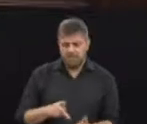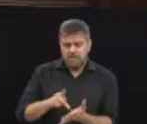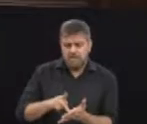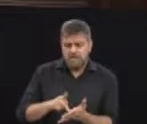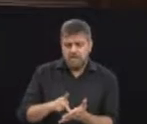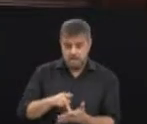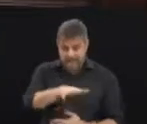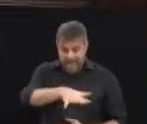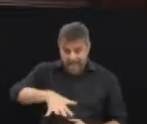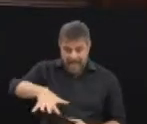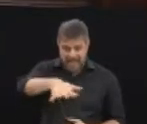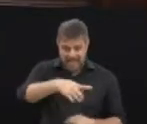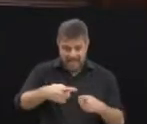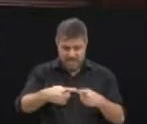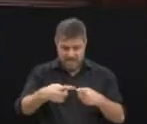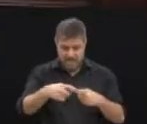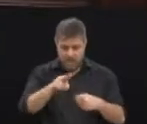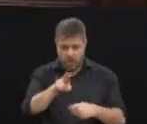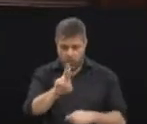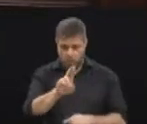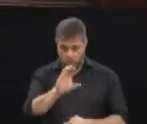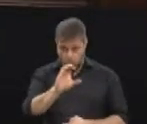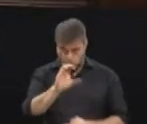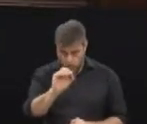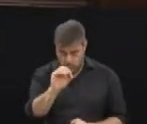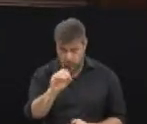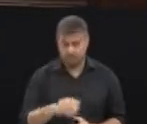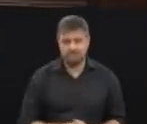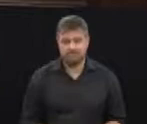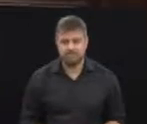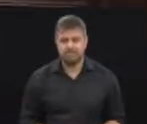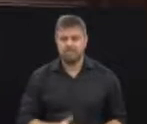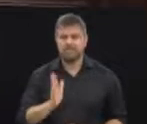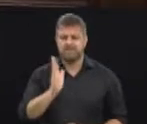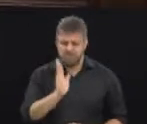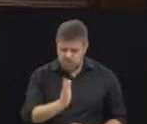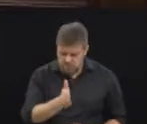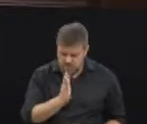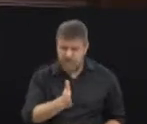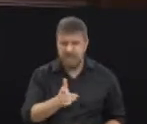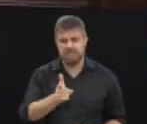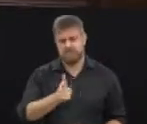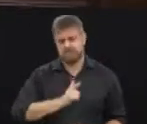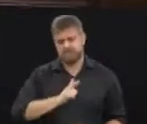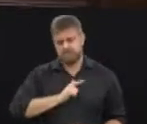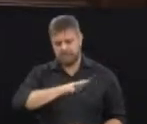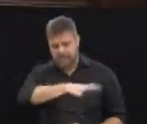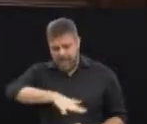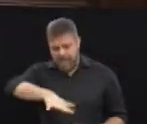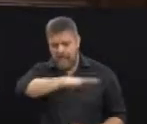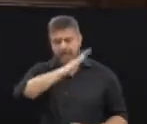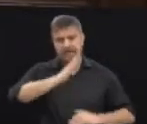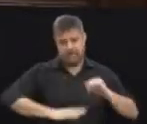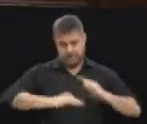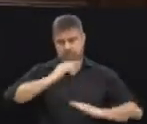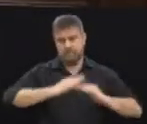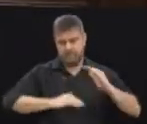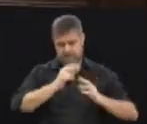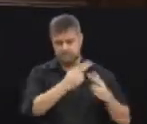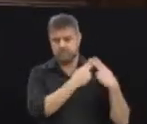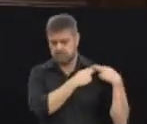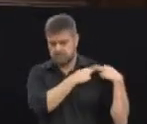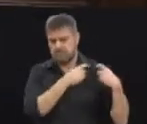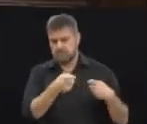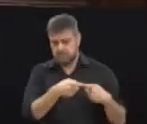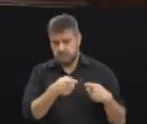Na verdade, a urologia, quando ela foi estabelecida como especialidade, ela já definiu muito